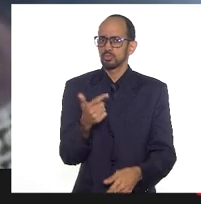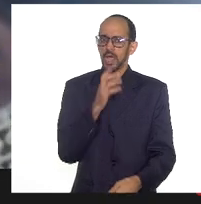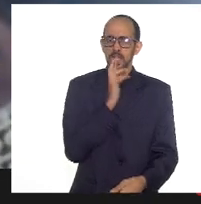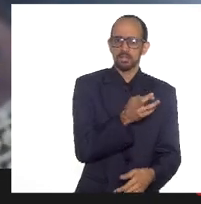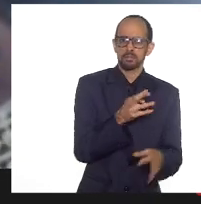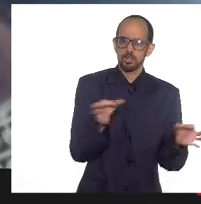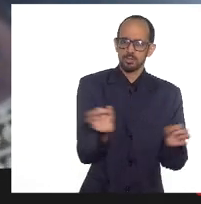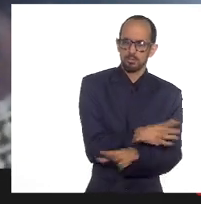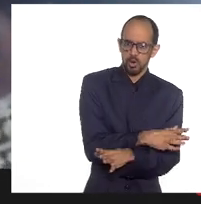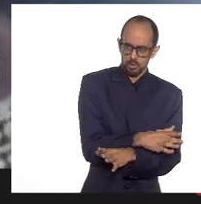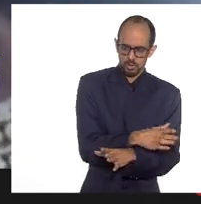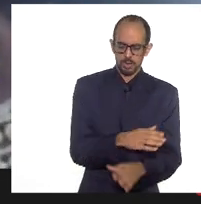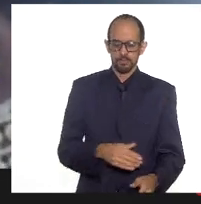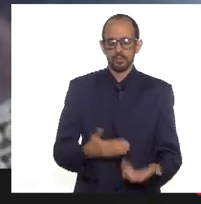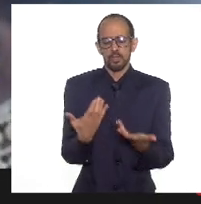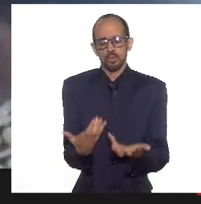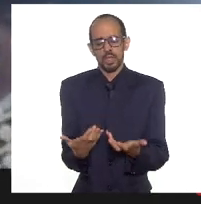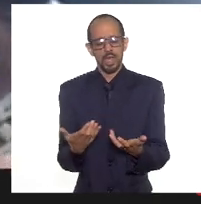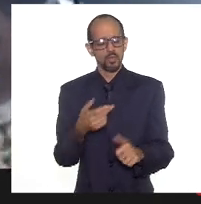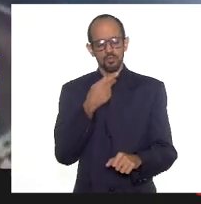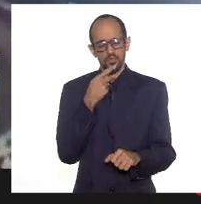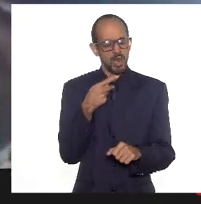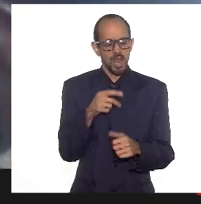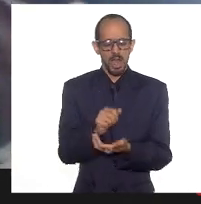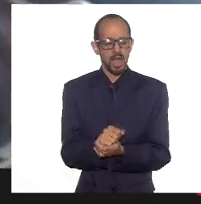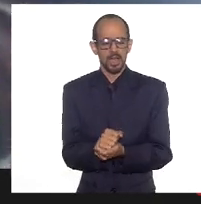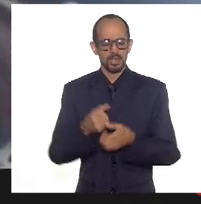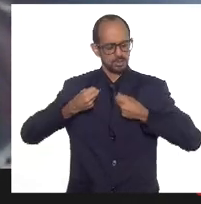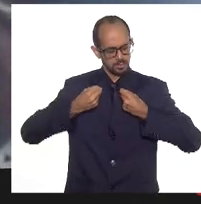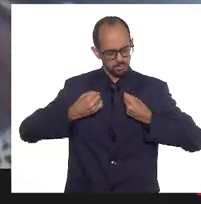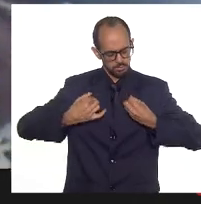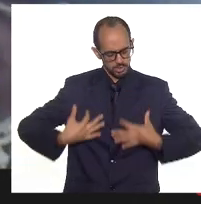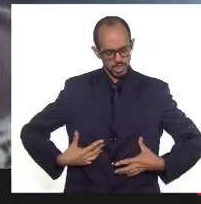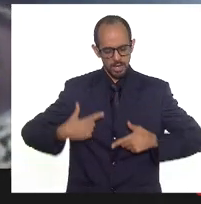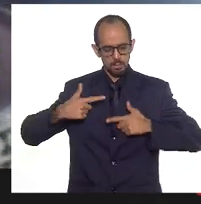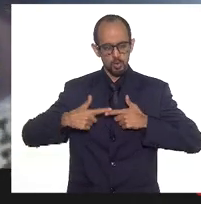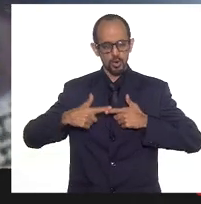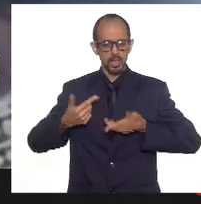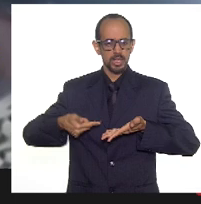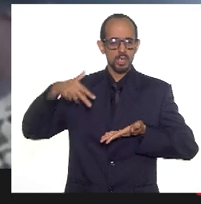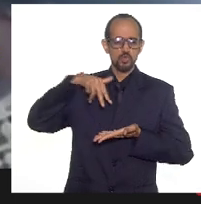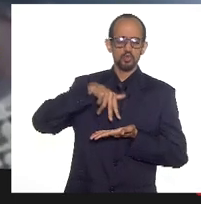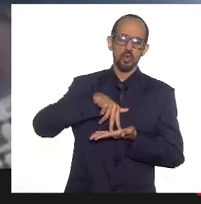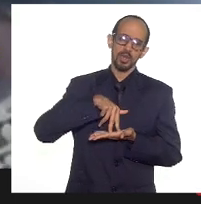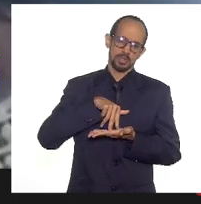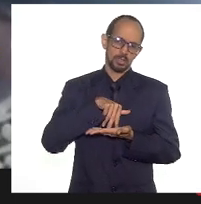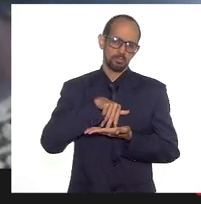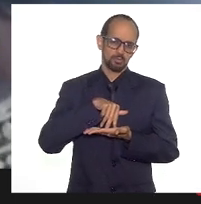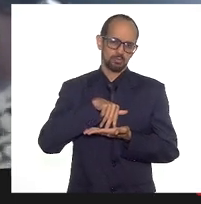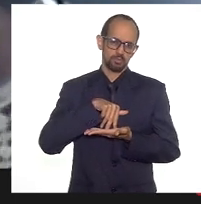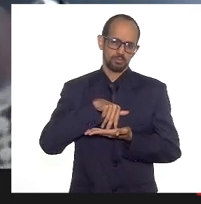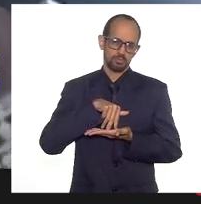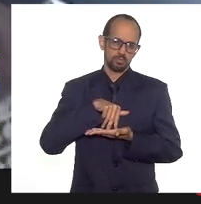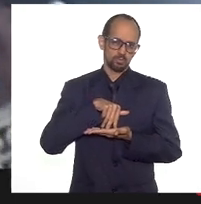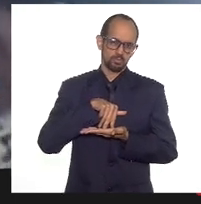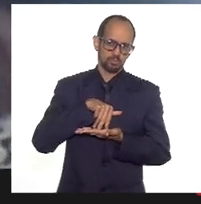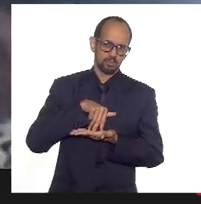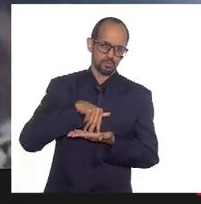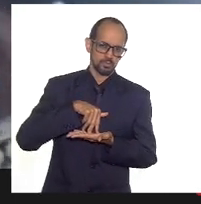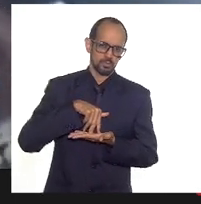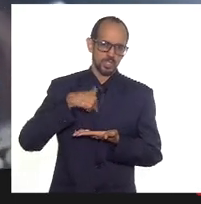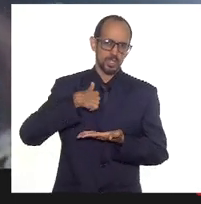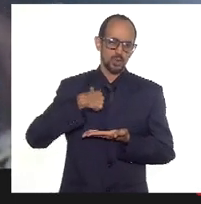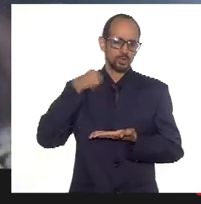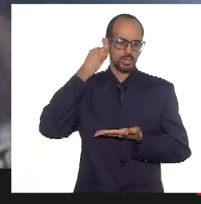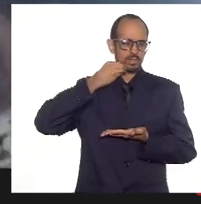de dizer, para poder explicar, né, por que é que eu estou aqui, né, a minha experiência de